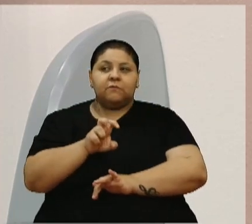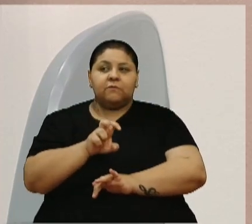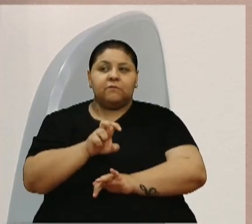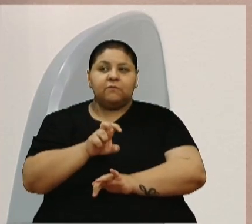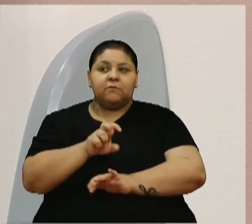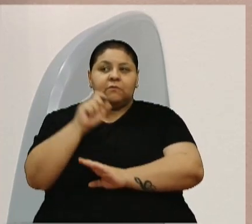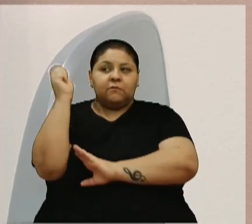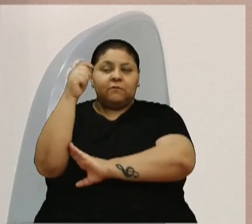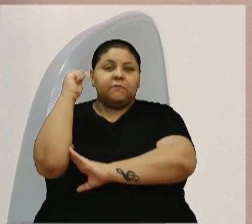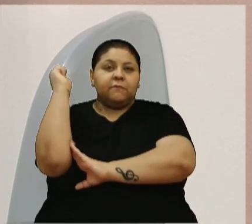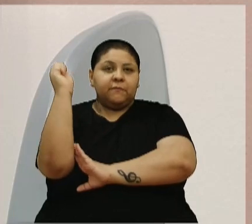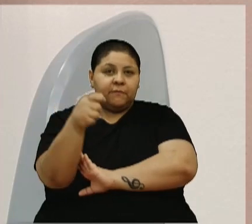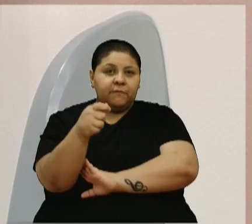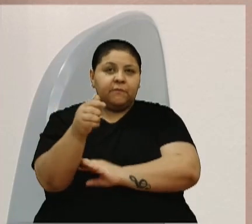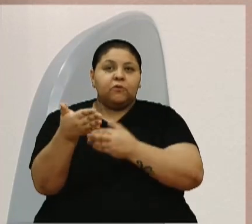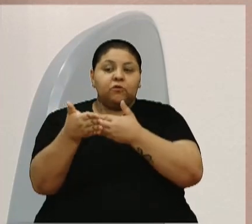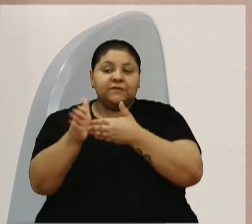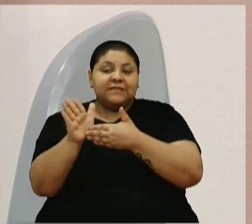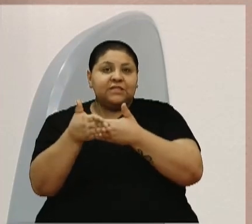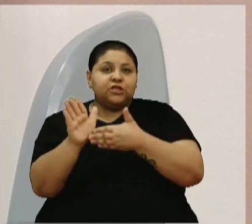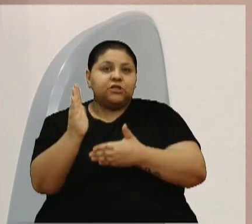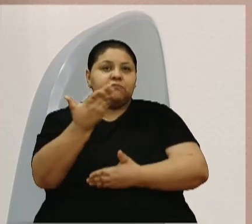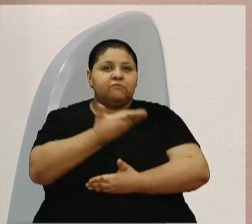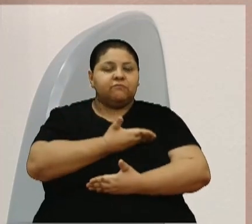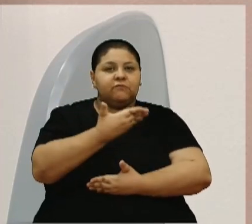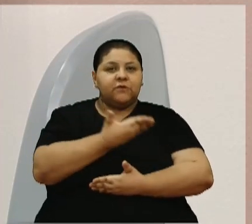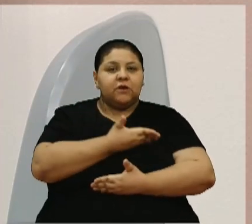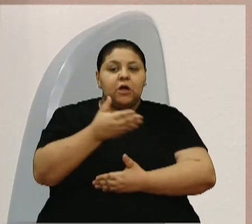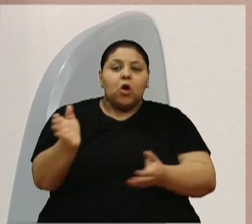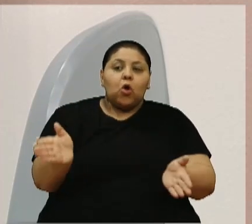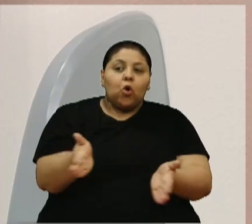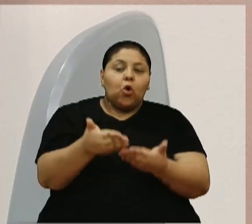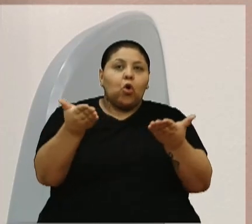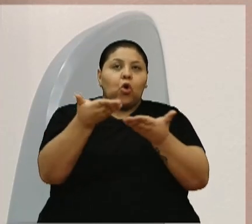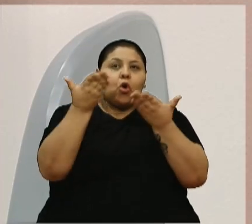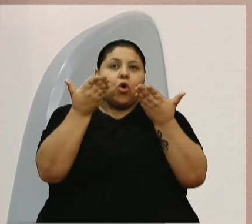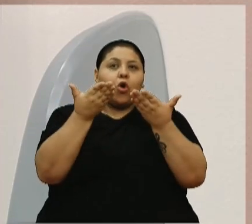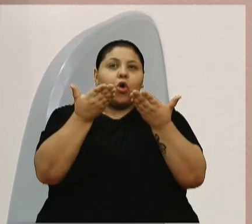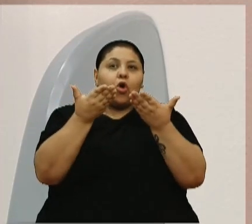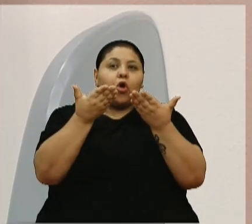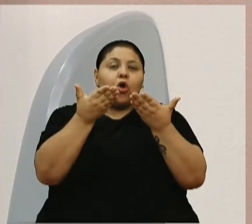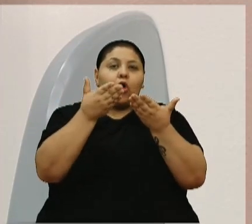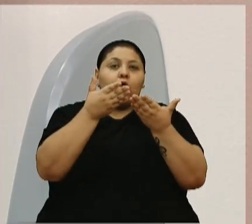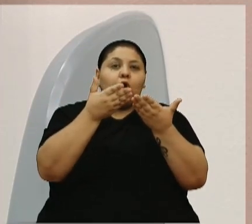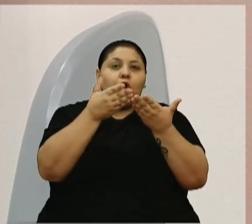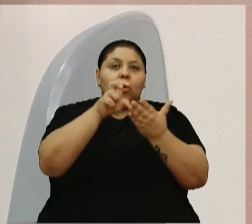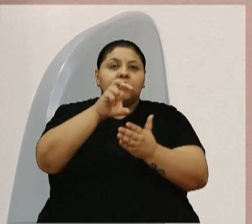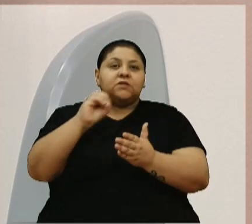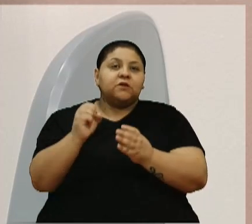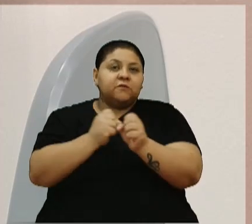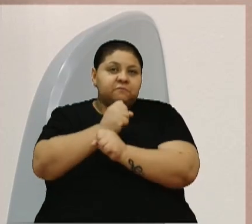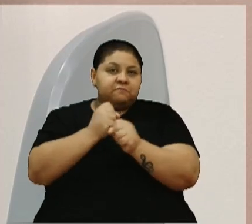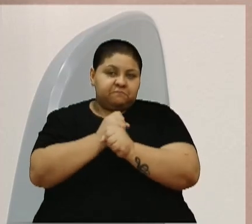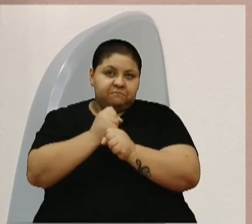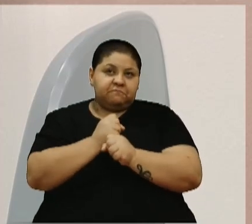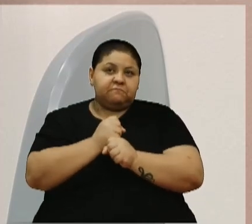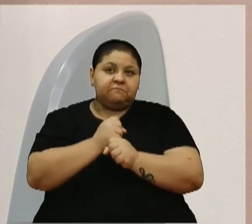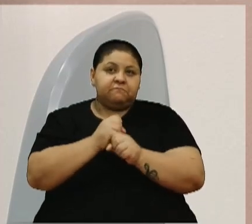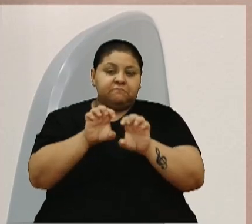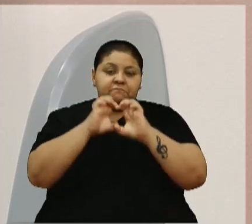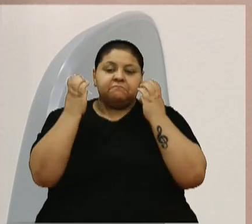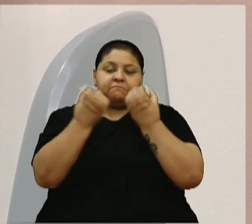de laços do CTG Porteira da Amizade irá comemorar meio século de existência. Aduz que este evento possui